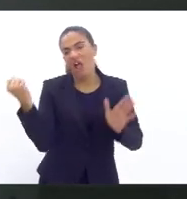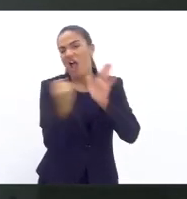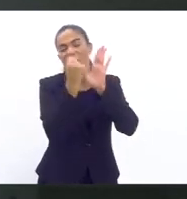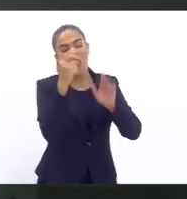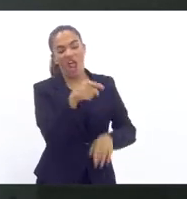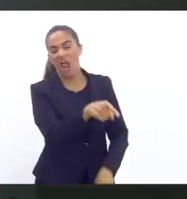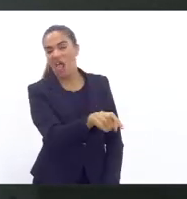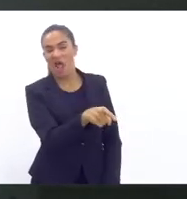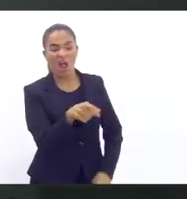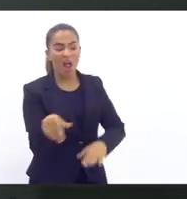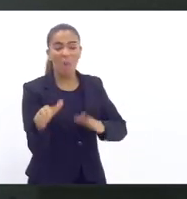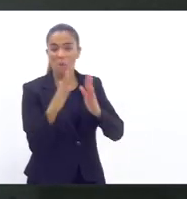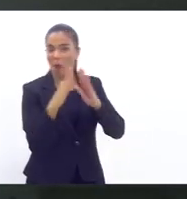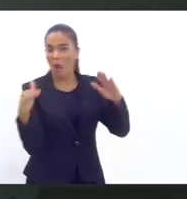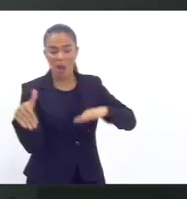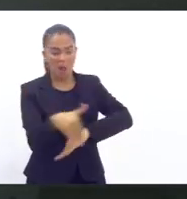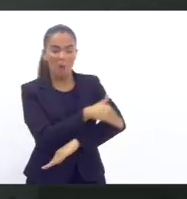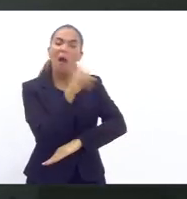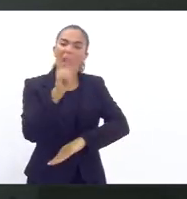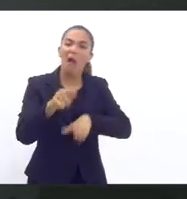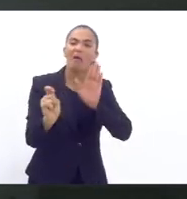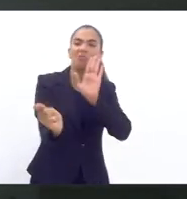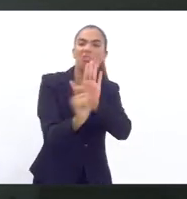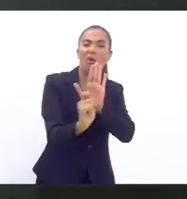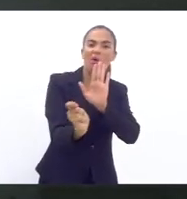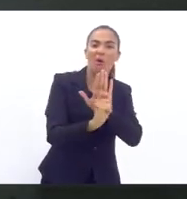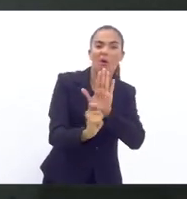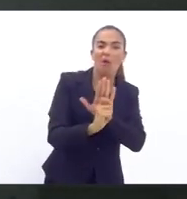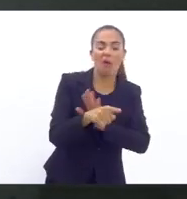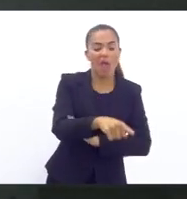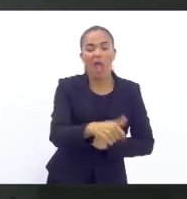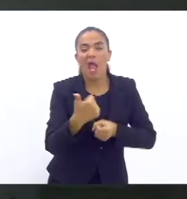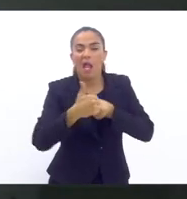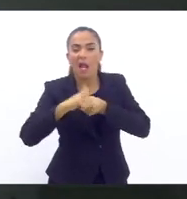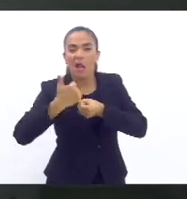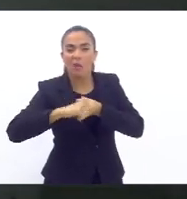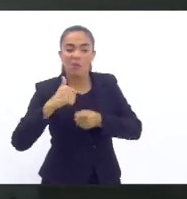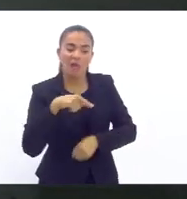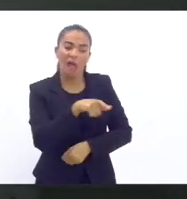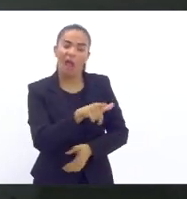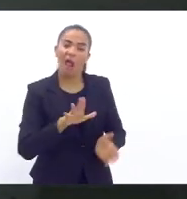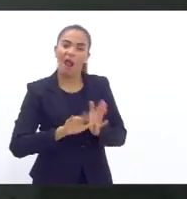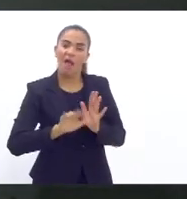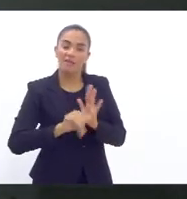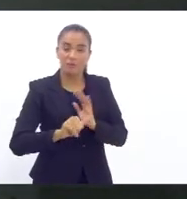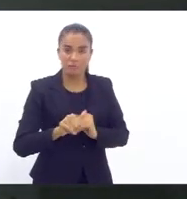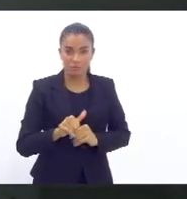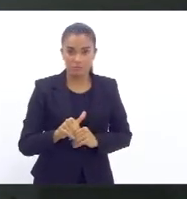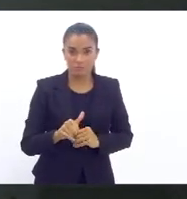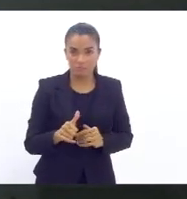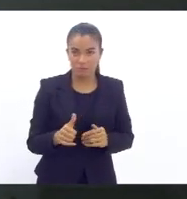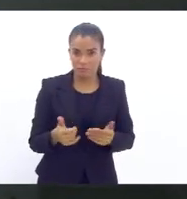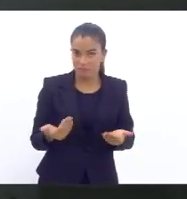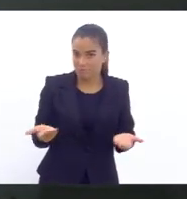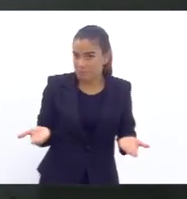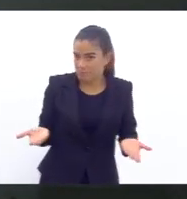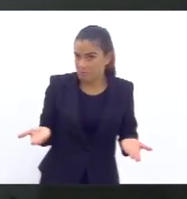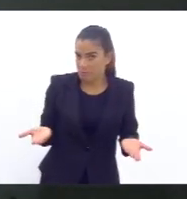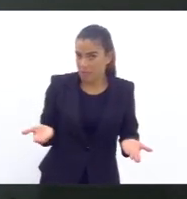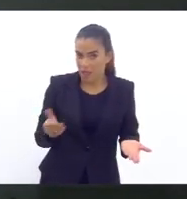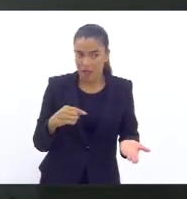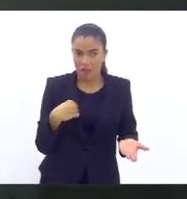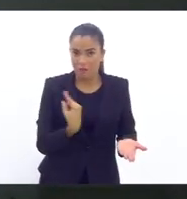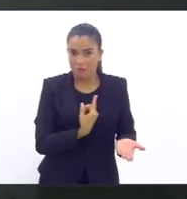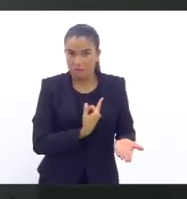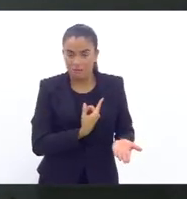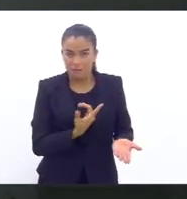todo mundo que está na rua é usuário de drogas Ah é o Ah é o ladrão e aí quer dizer a gente